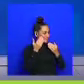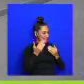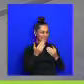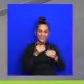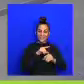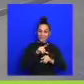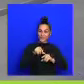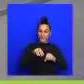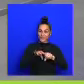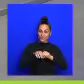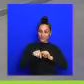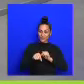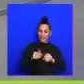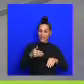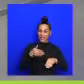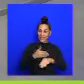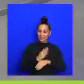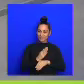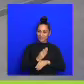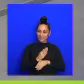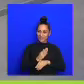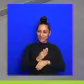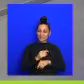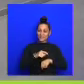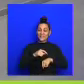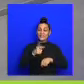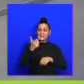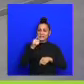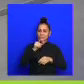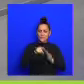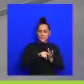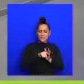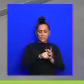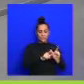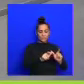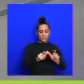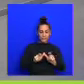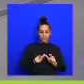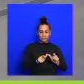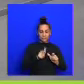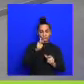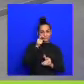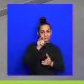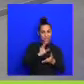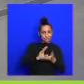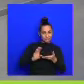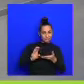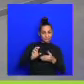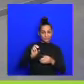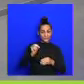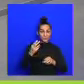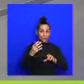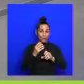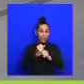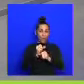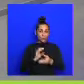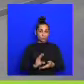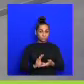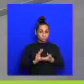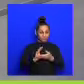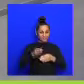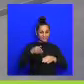Obrigado. Sorteio do Super 7 realizado, validado após a apuração. Você poderá saber de onde são as apostas vencedoras ou se o prêmio